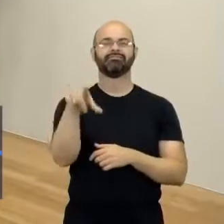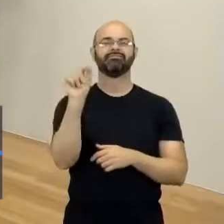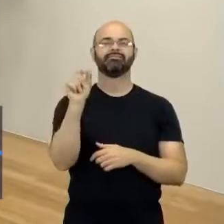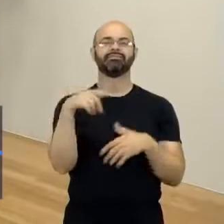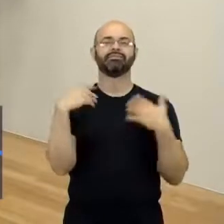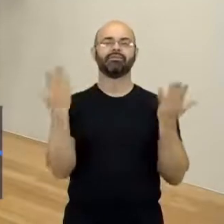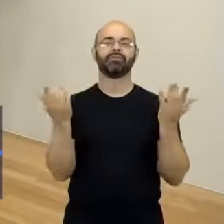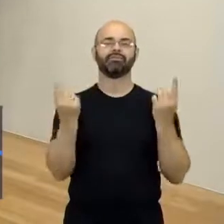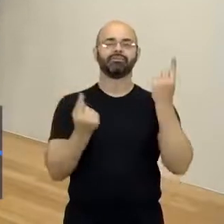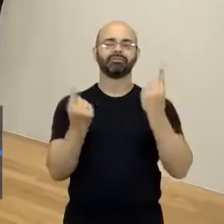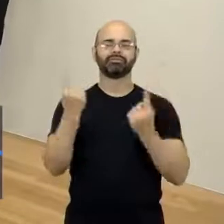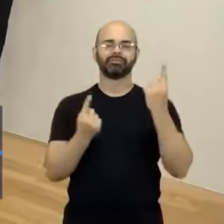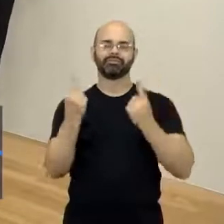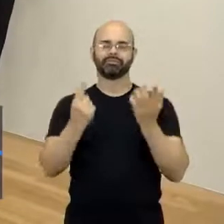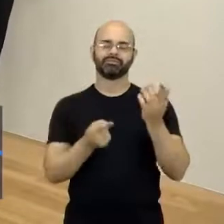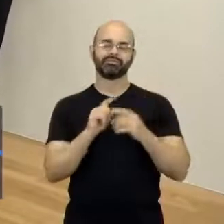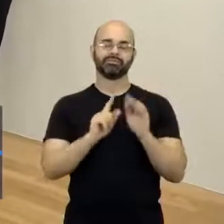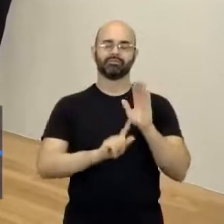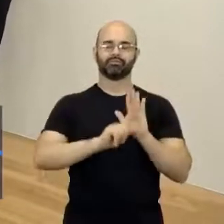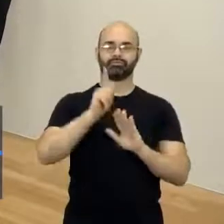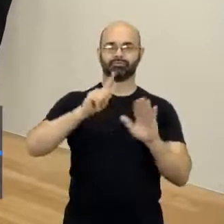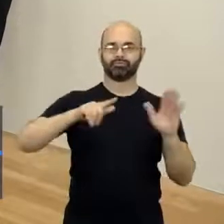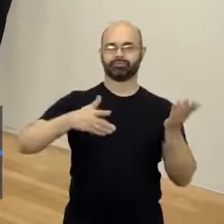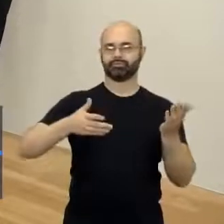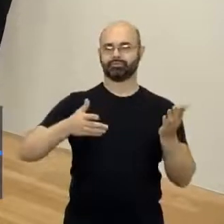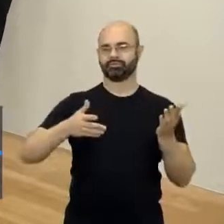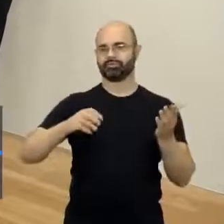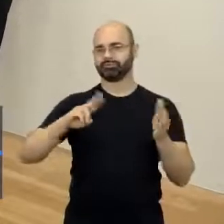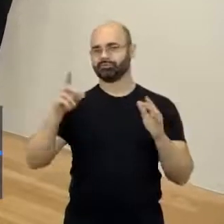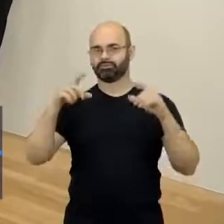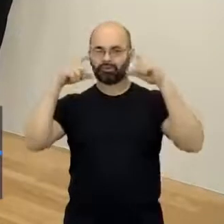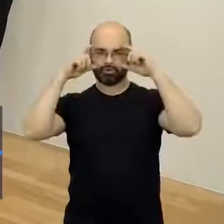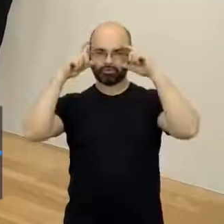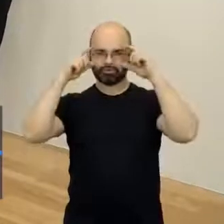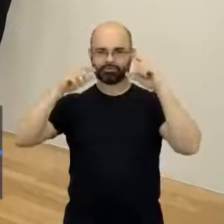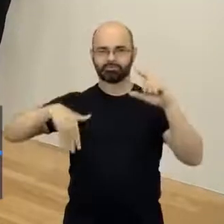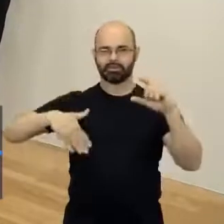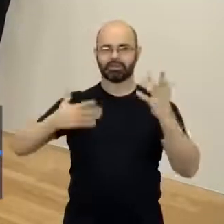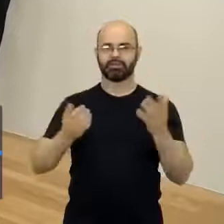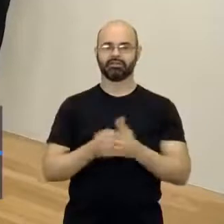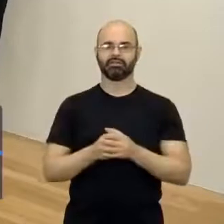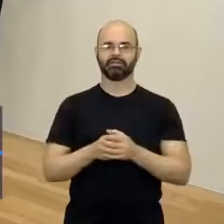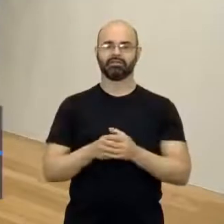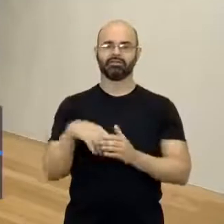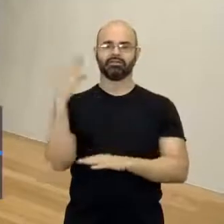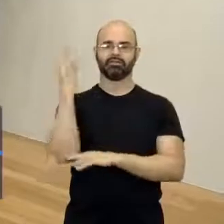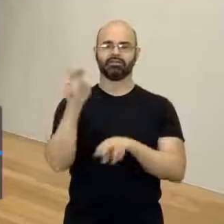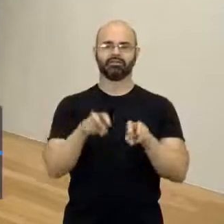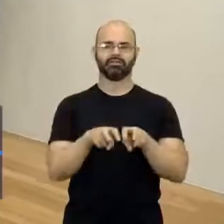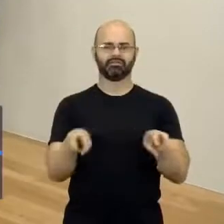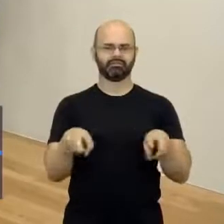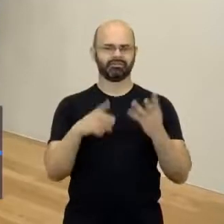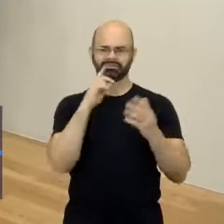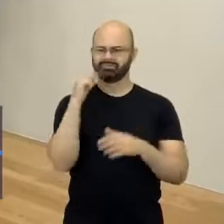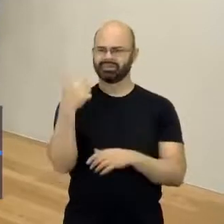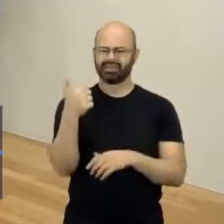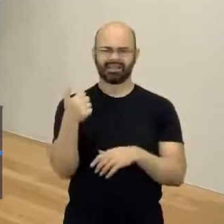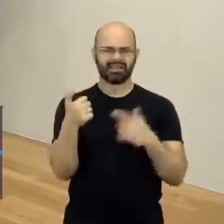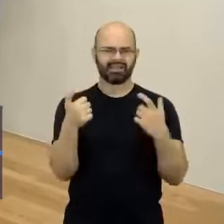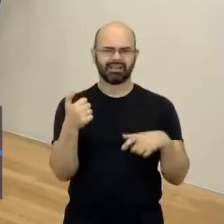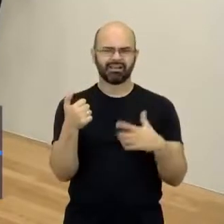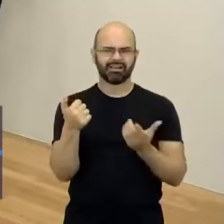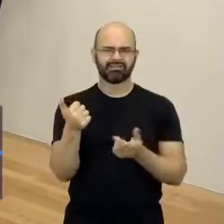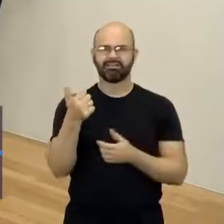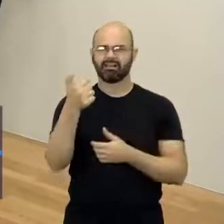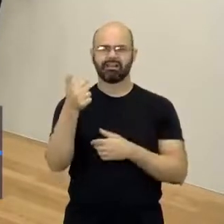vender? Uma nave espacial, um óculos na praia ou um bule na praça? É vender uma caneta onde? A caneta não. A caneta